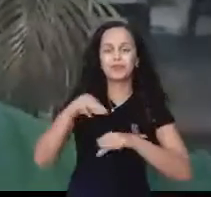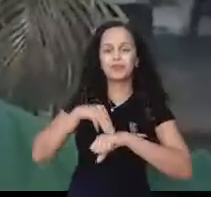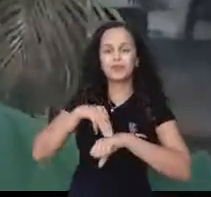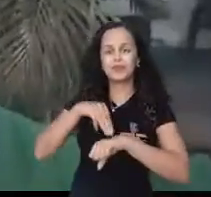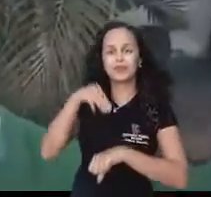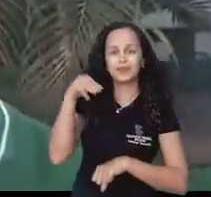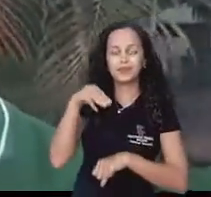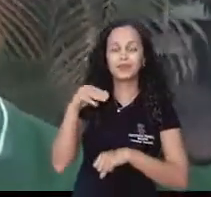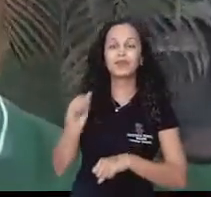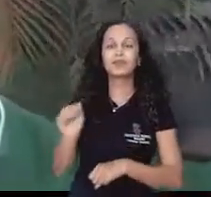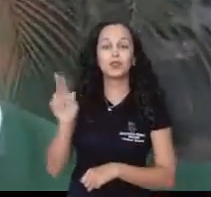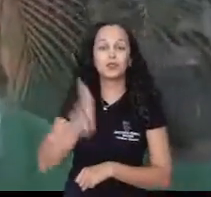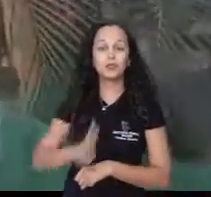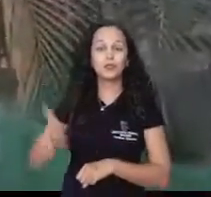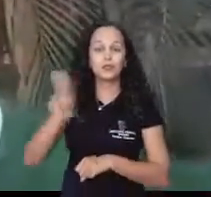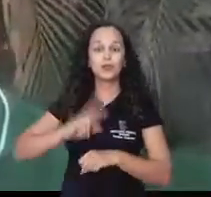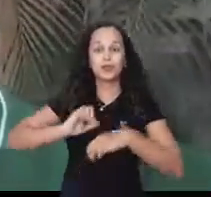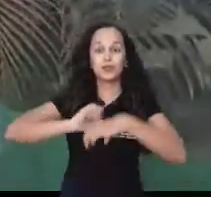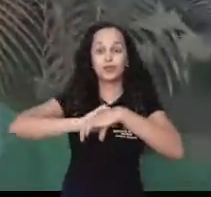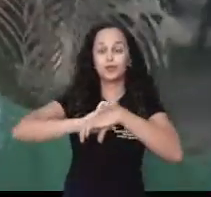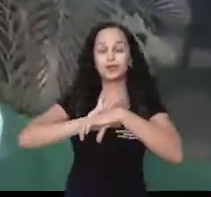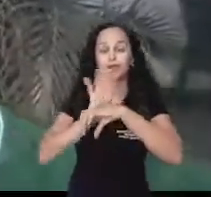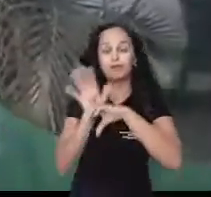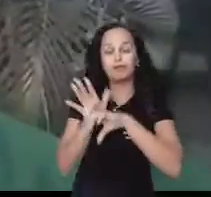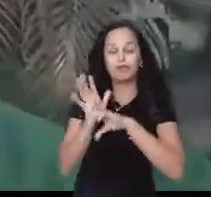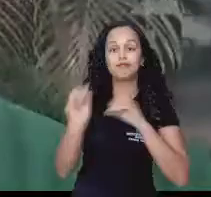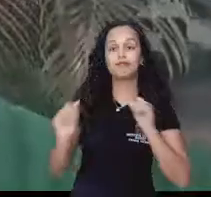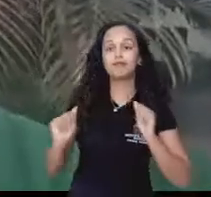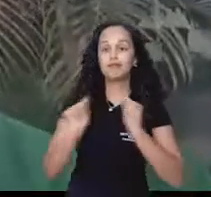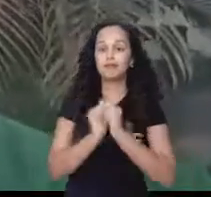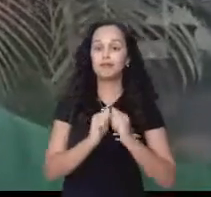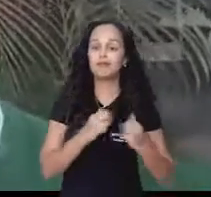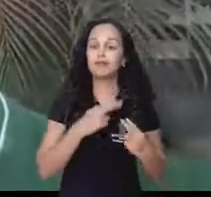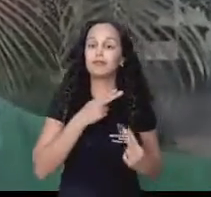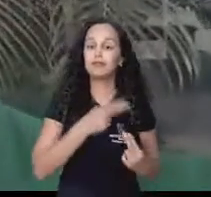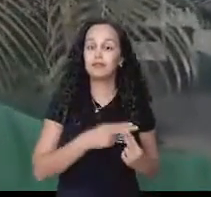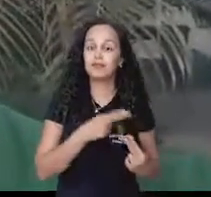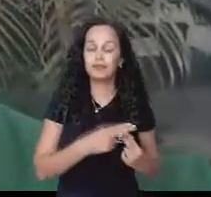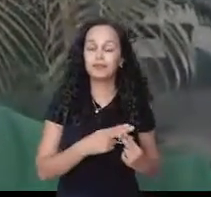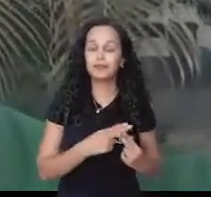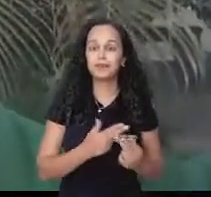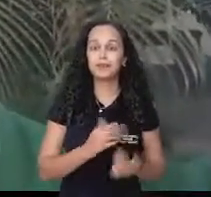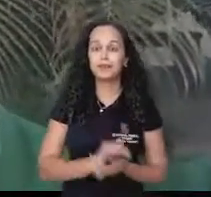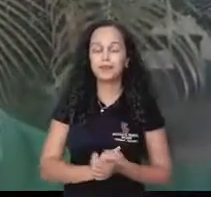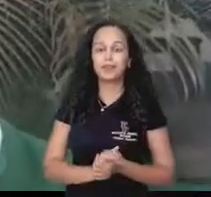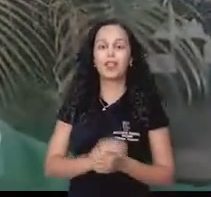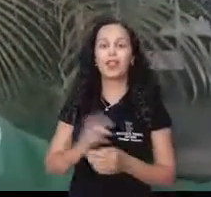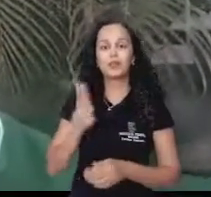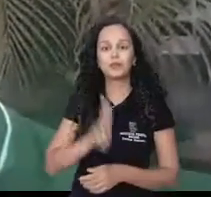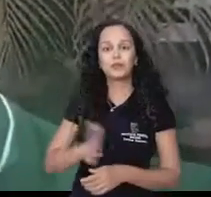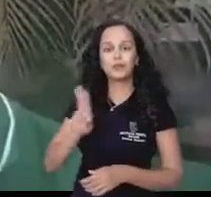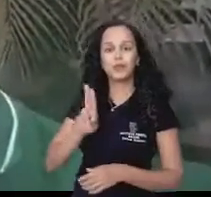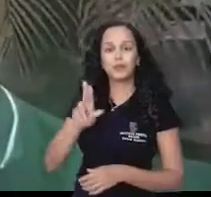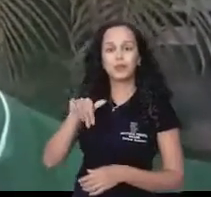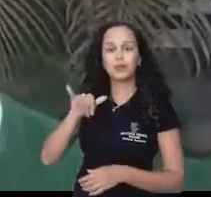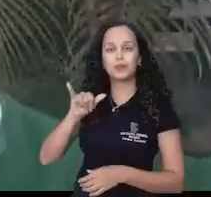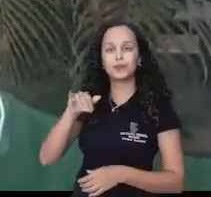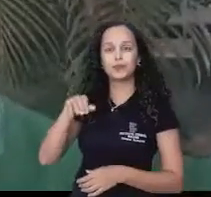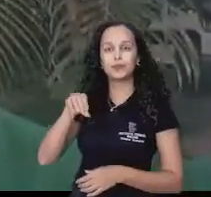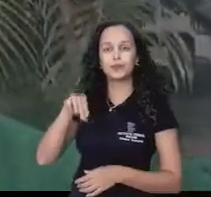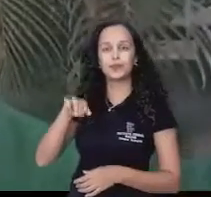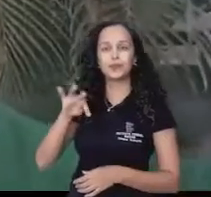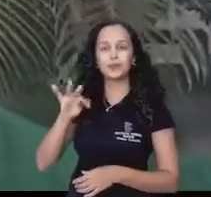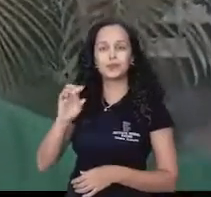em produção vegetal na Universidade Estadual de Montes Claros, que foi um dos estudos desenvolvidos em parceria com o Instituto Federal Baiano e a